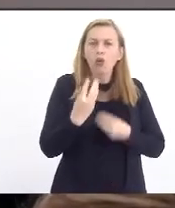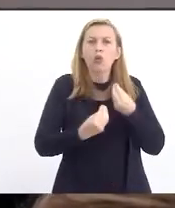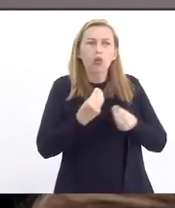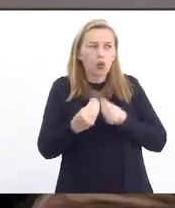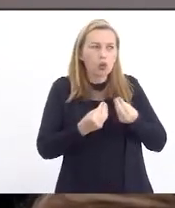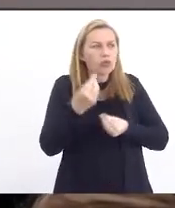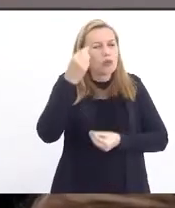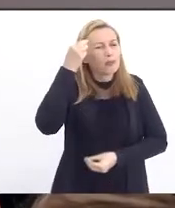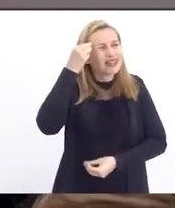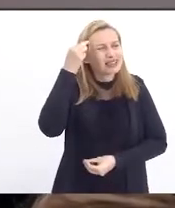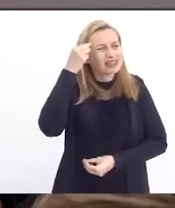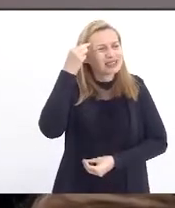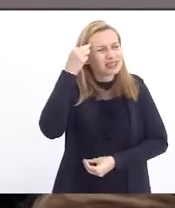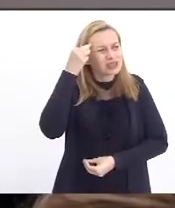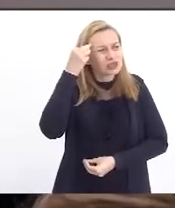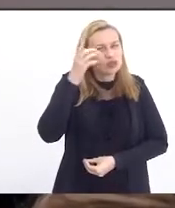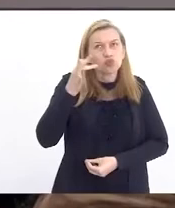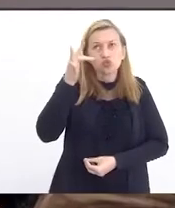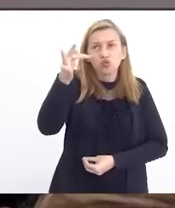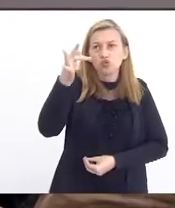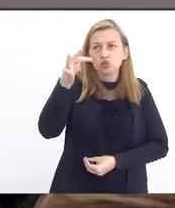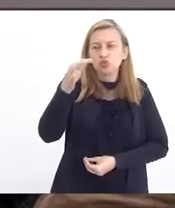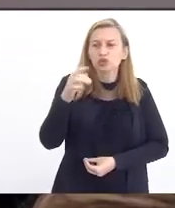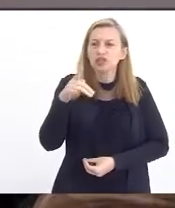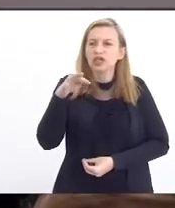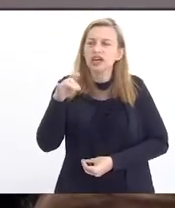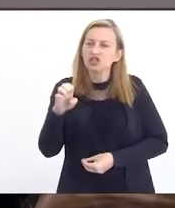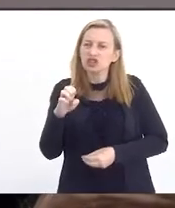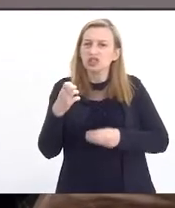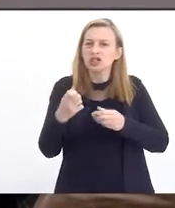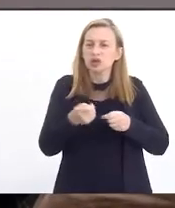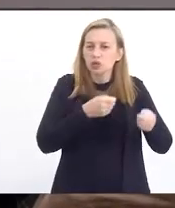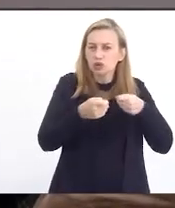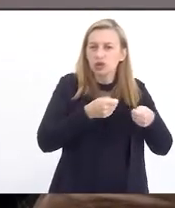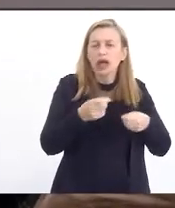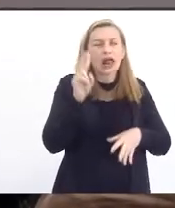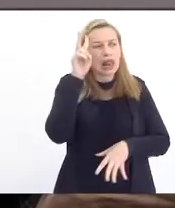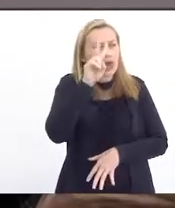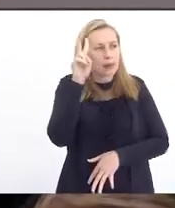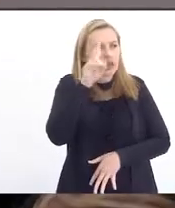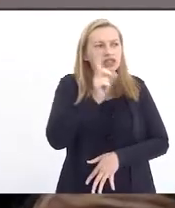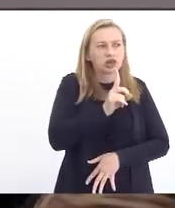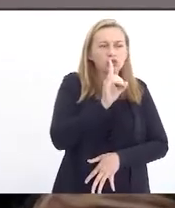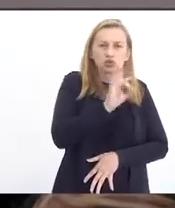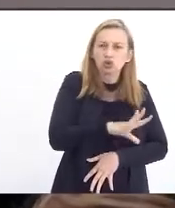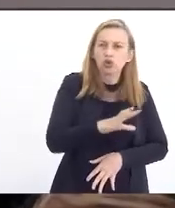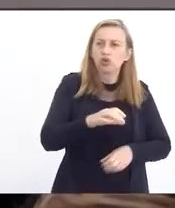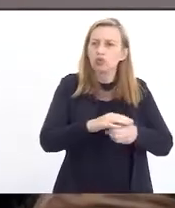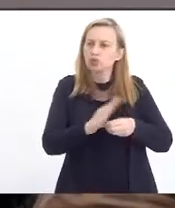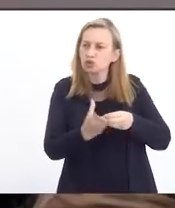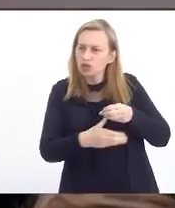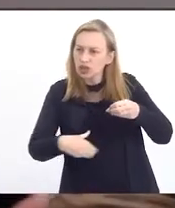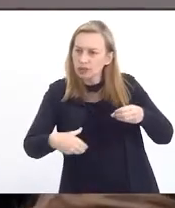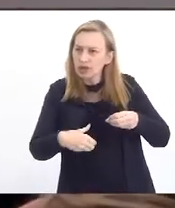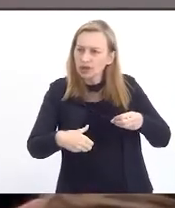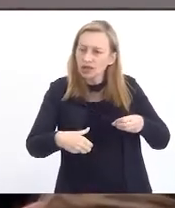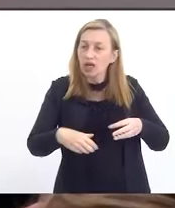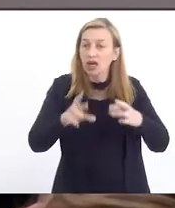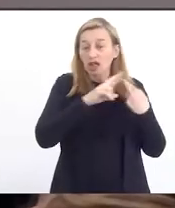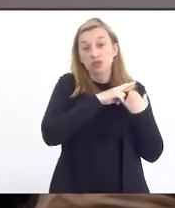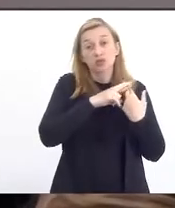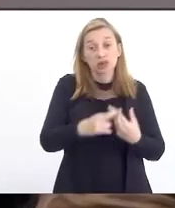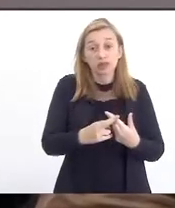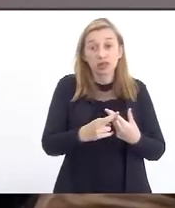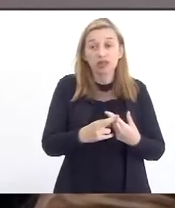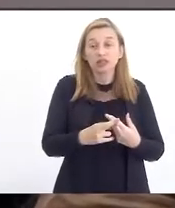estamos pensando o futuro da agência reguladora. Lembrando, não só o saneamento é